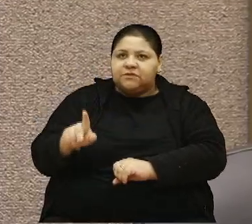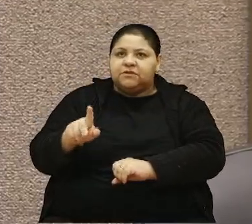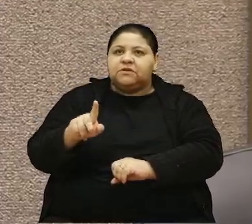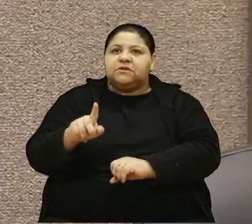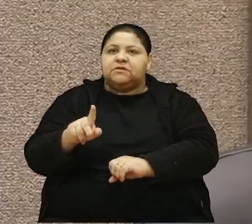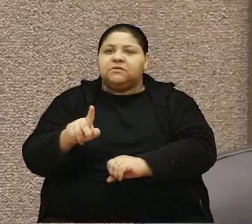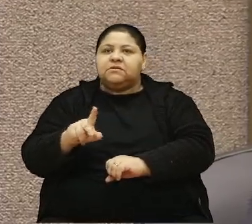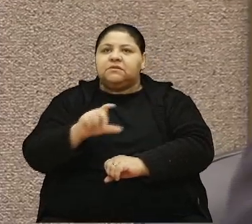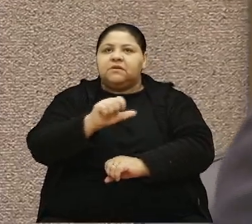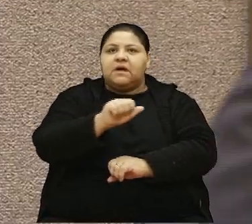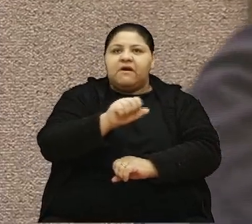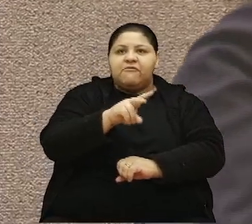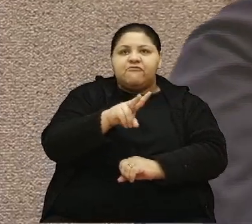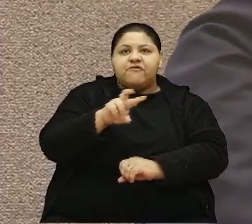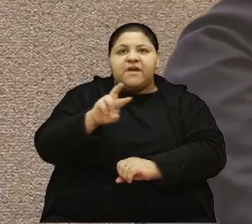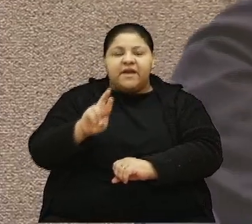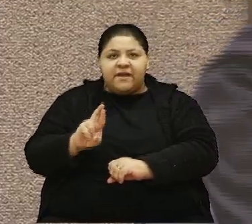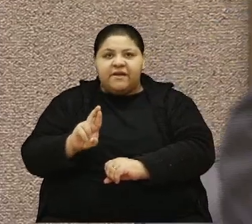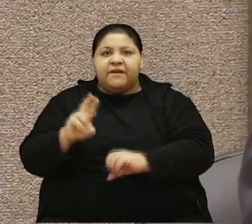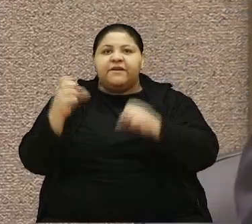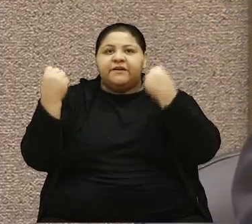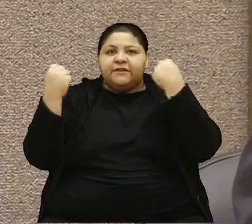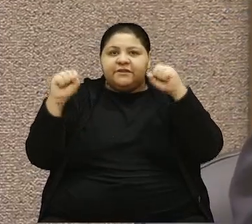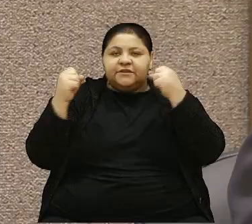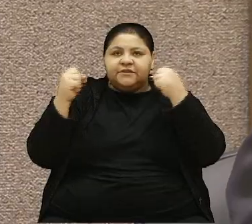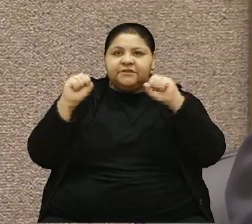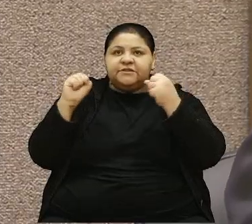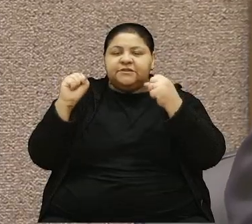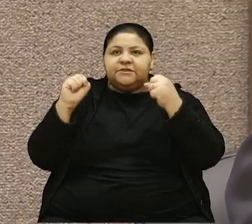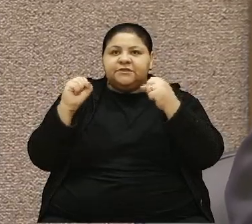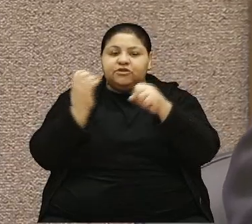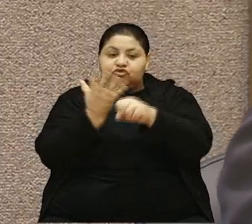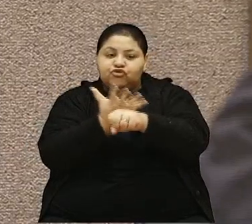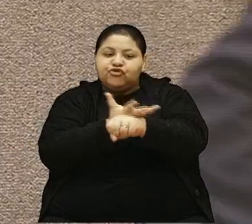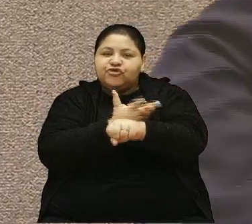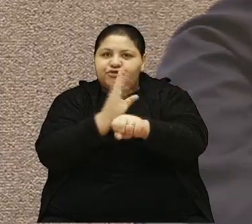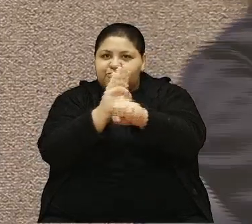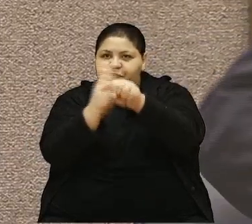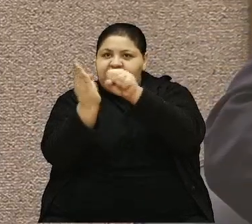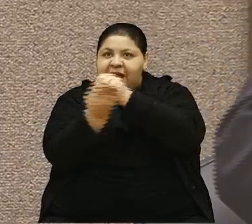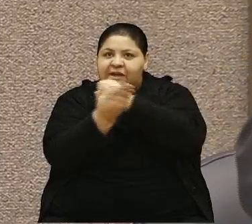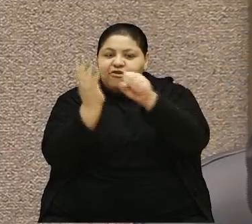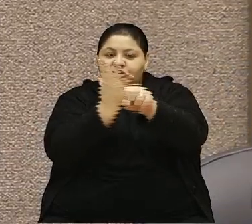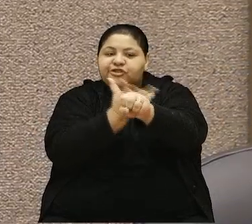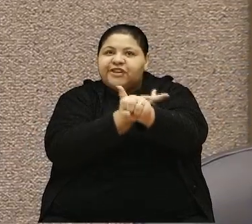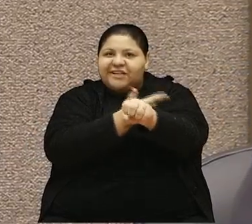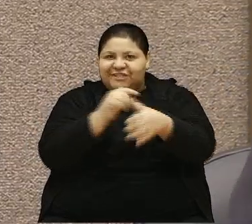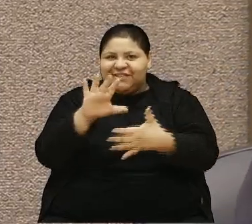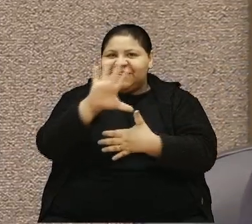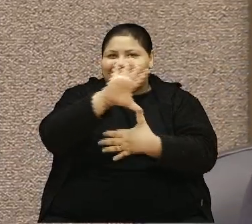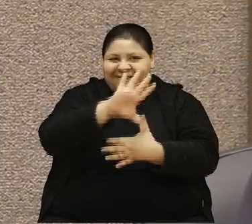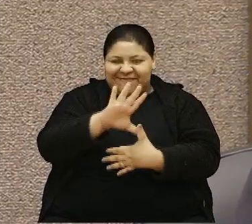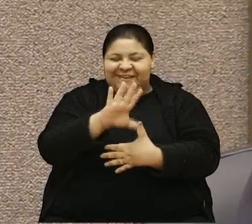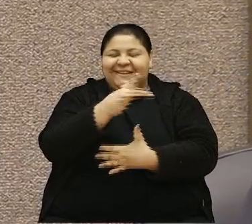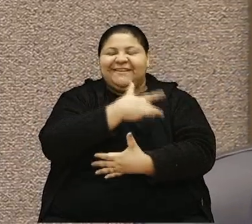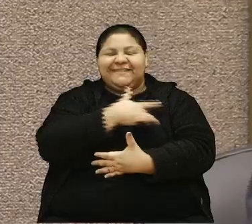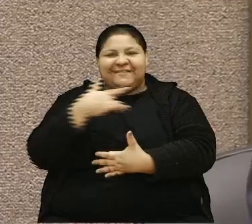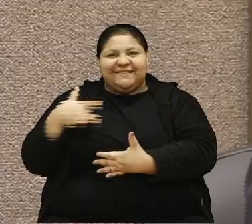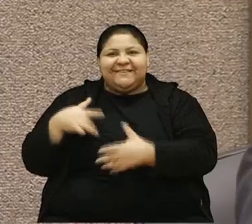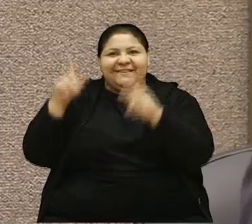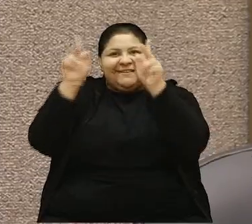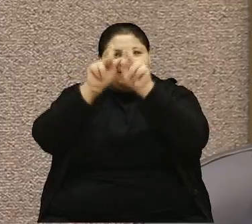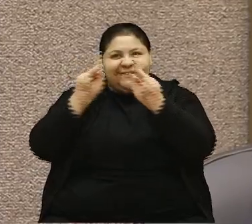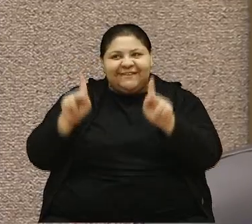proprietário da AVR, academia ali no Jardim América. Então, Alexandre, muita saúde e muita paz. O